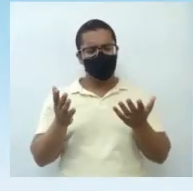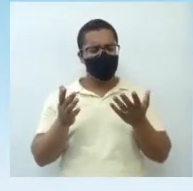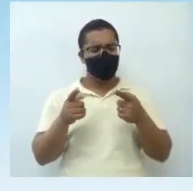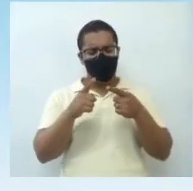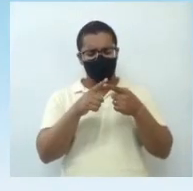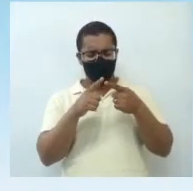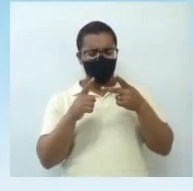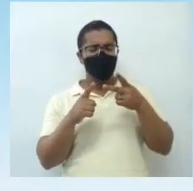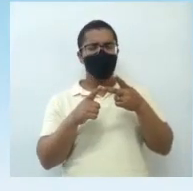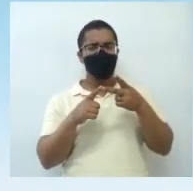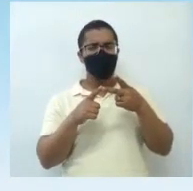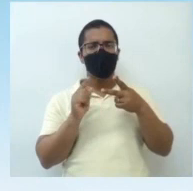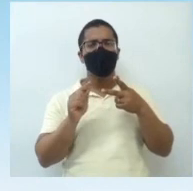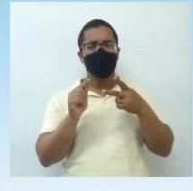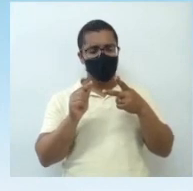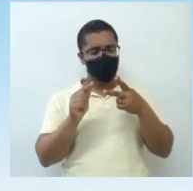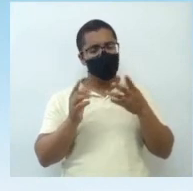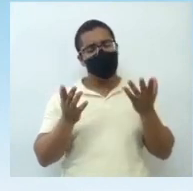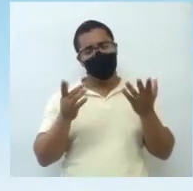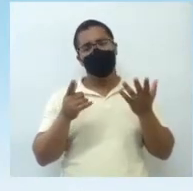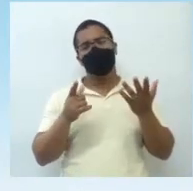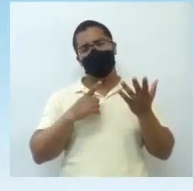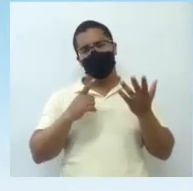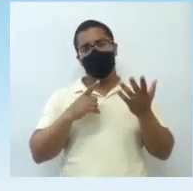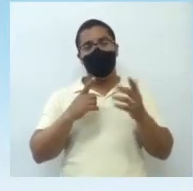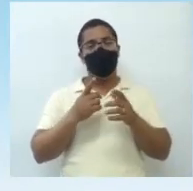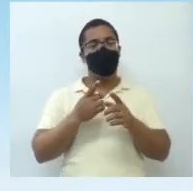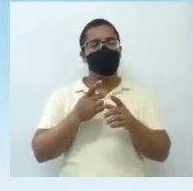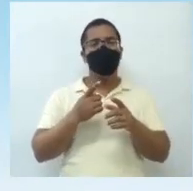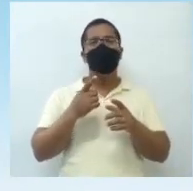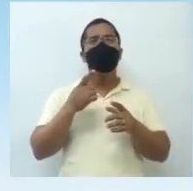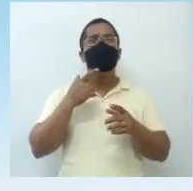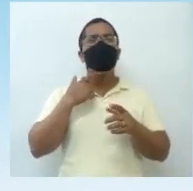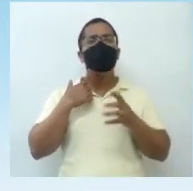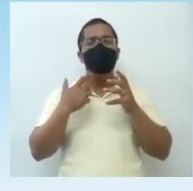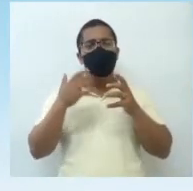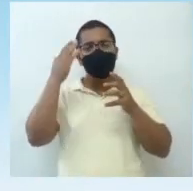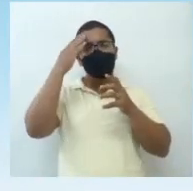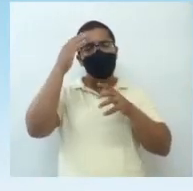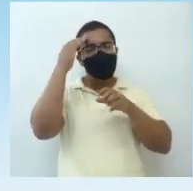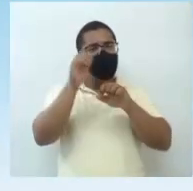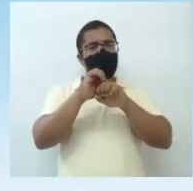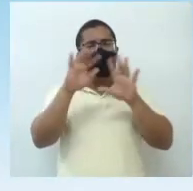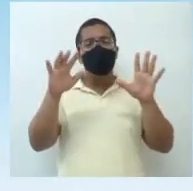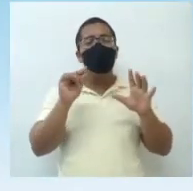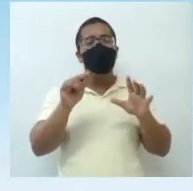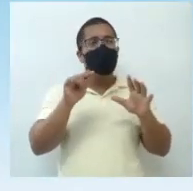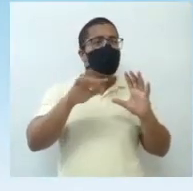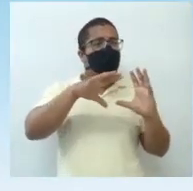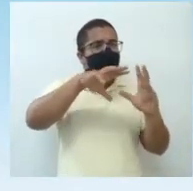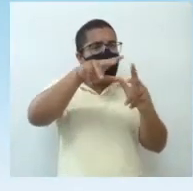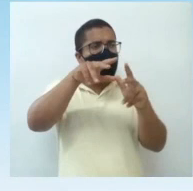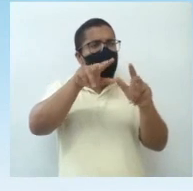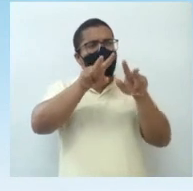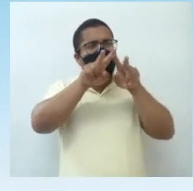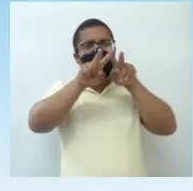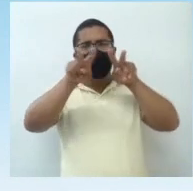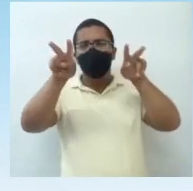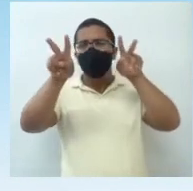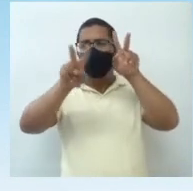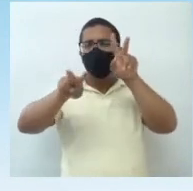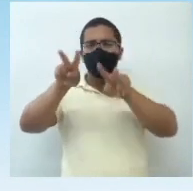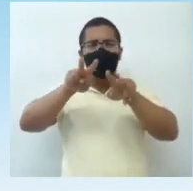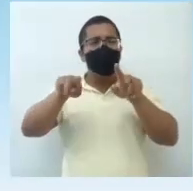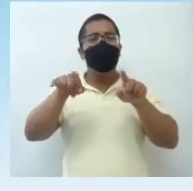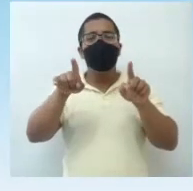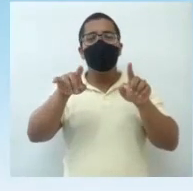seria isso que é uma música do entender o mundo que está o nosso redor a partir das Ciências Sociais